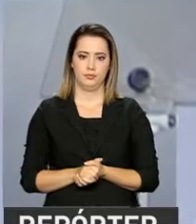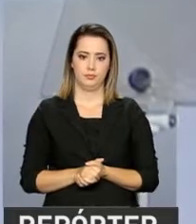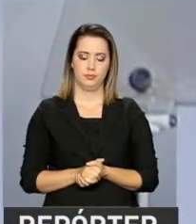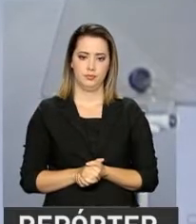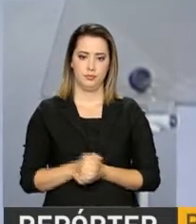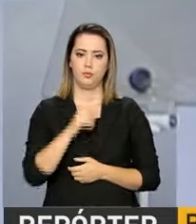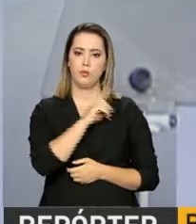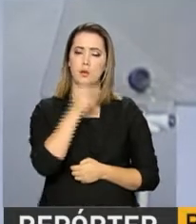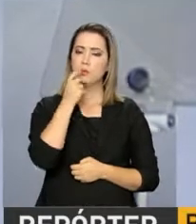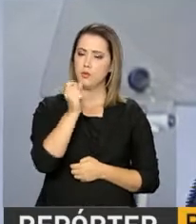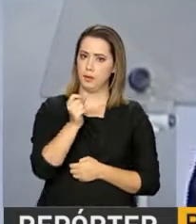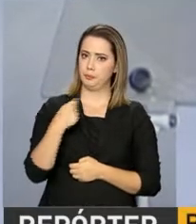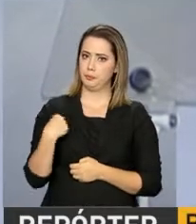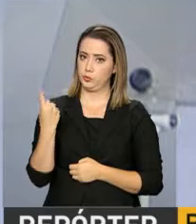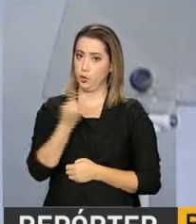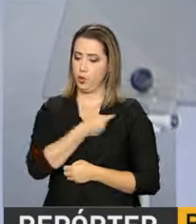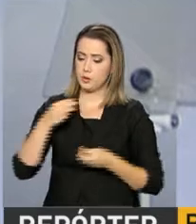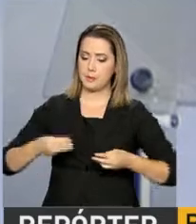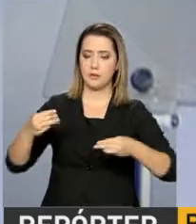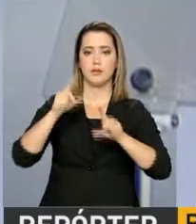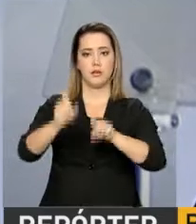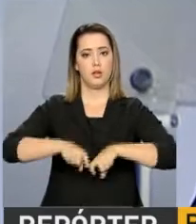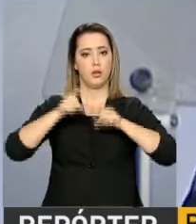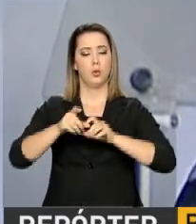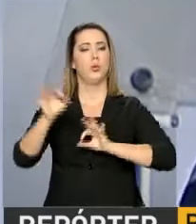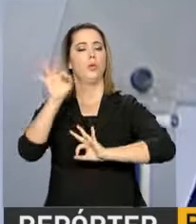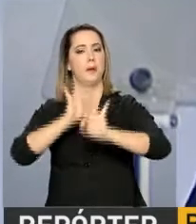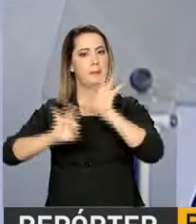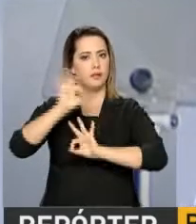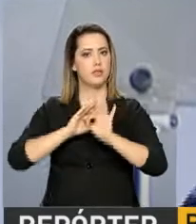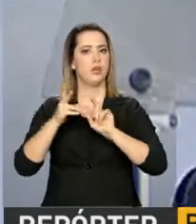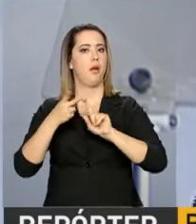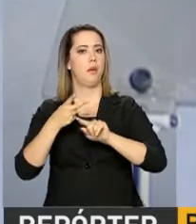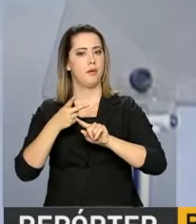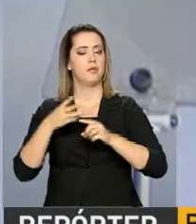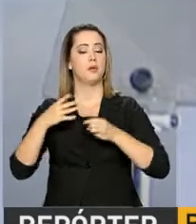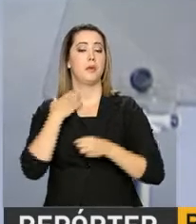Nós, Ministério da Agricultura, Planejamento e também Ministério da Fazenda e Banco Central, conseguimos